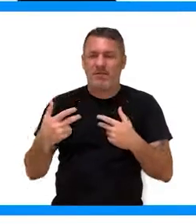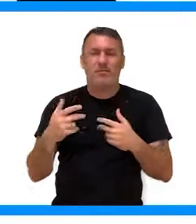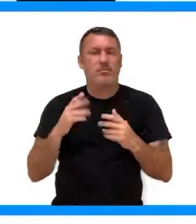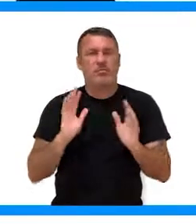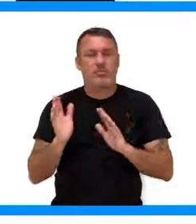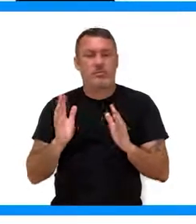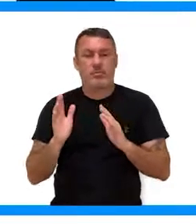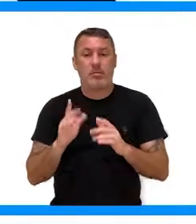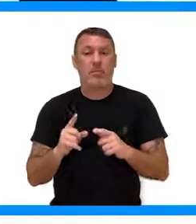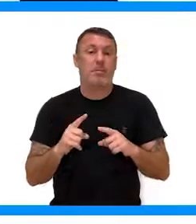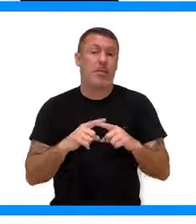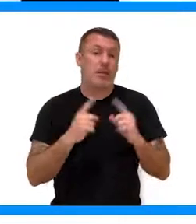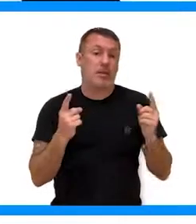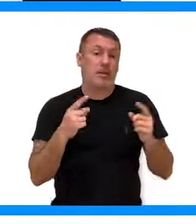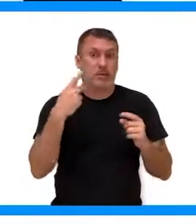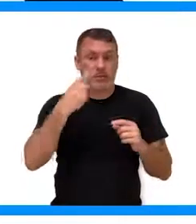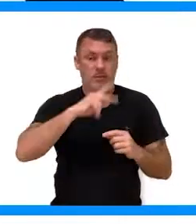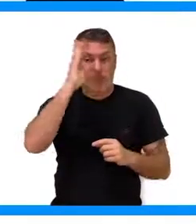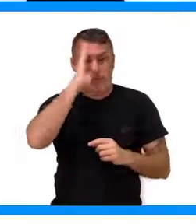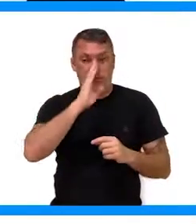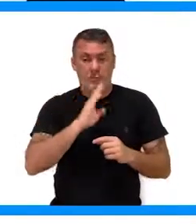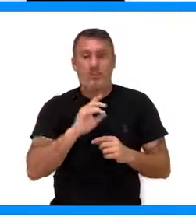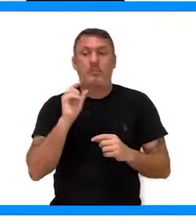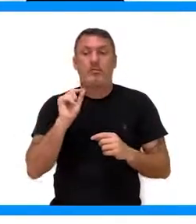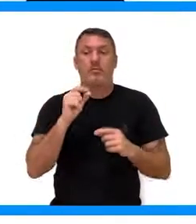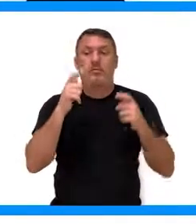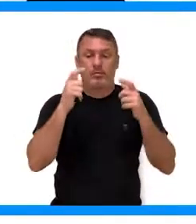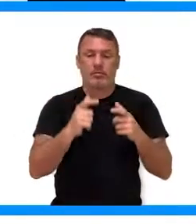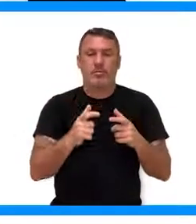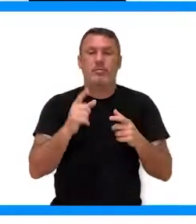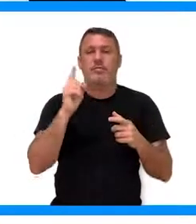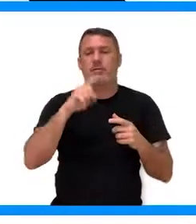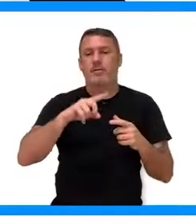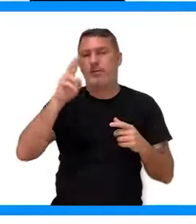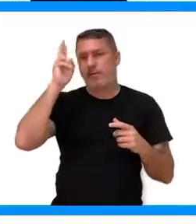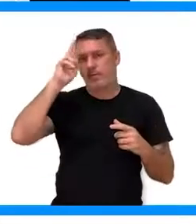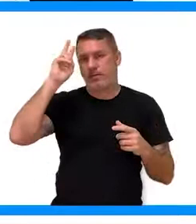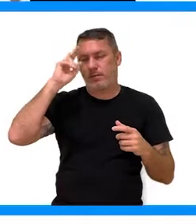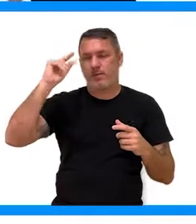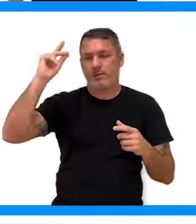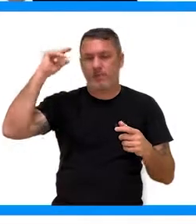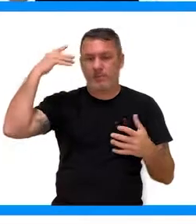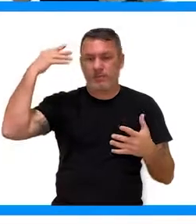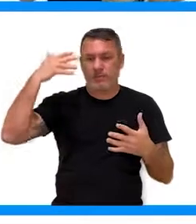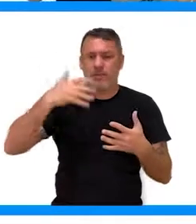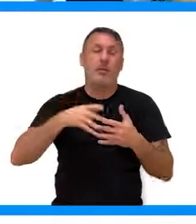são incomuns. Agora, no caso do Brasil, nós temos uma estrutura